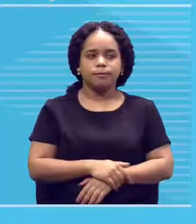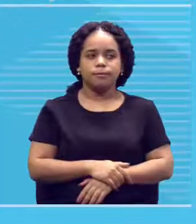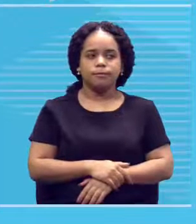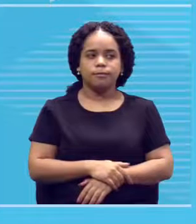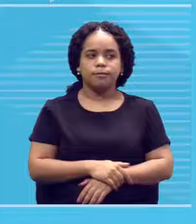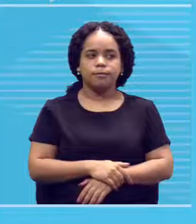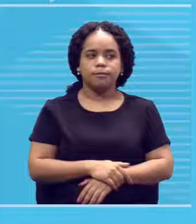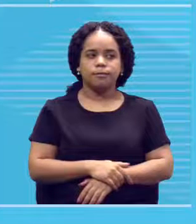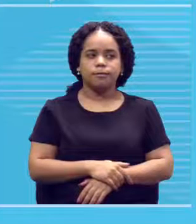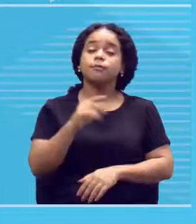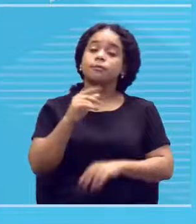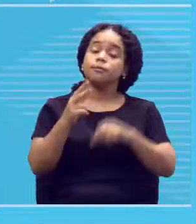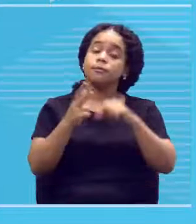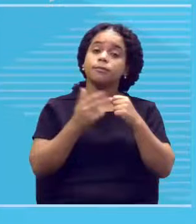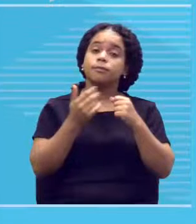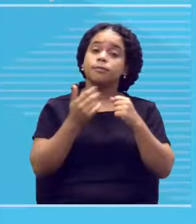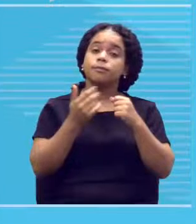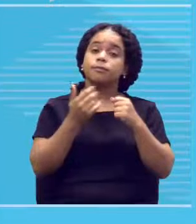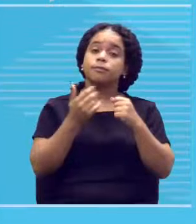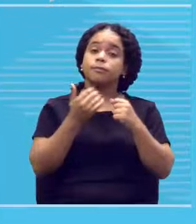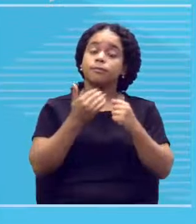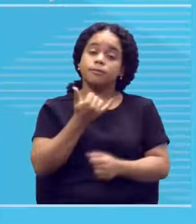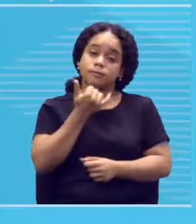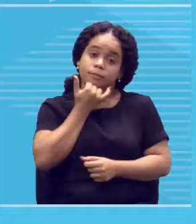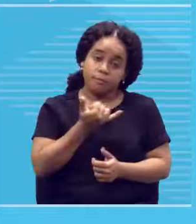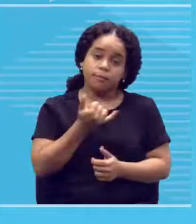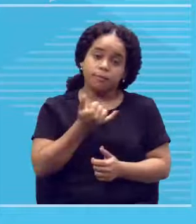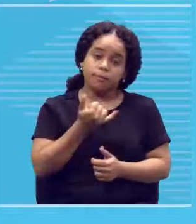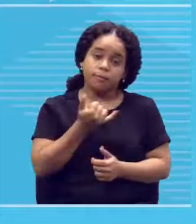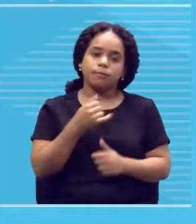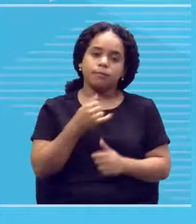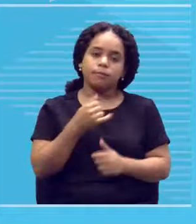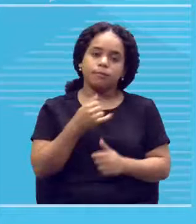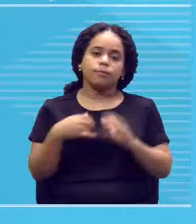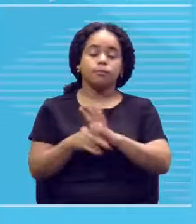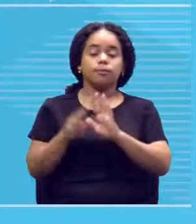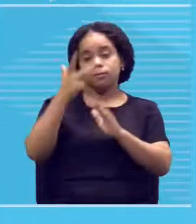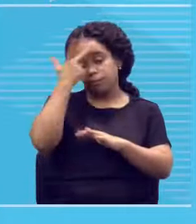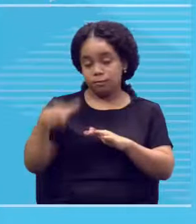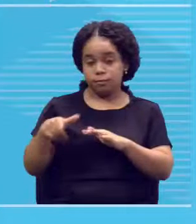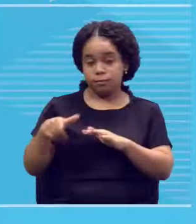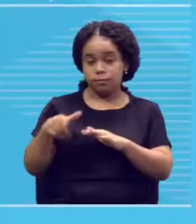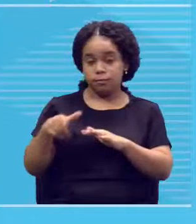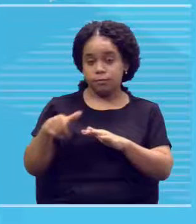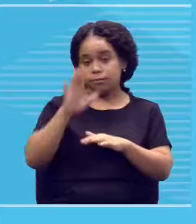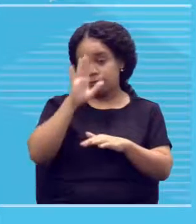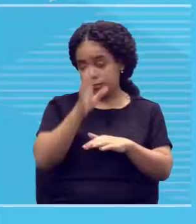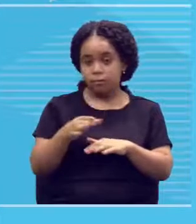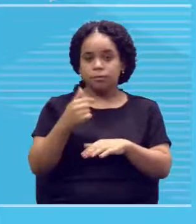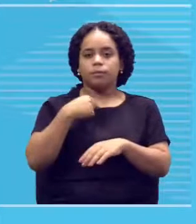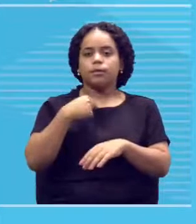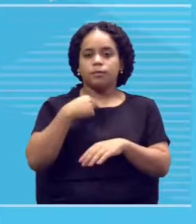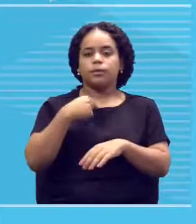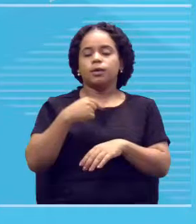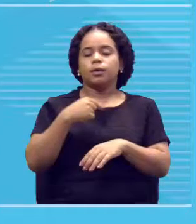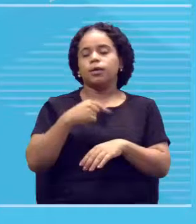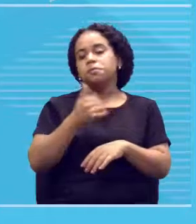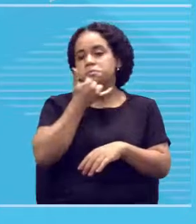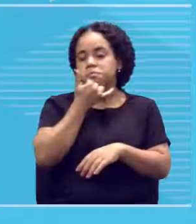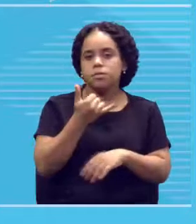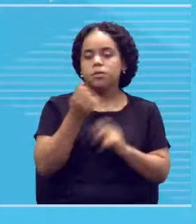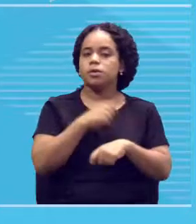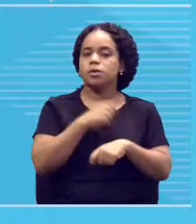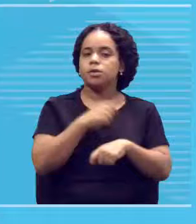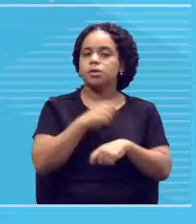e o verbo perdoar para pessoa ele é transitivo indireto Então não diga eu o perdoarei